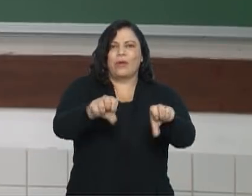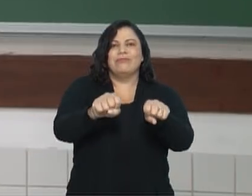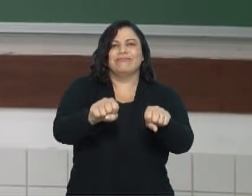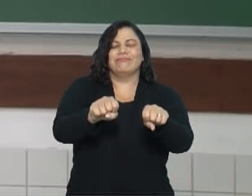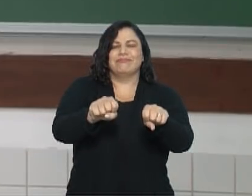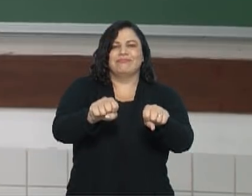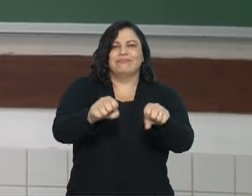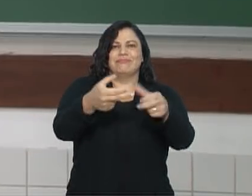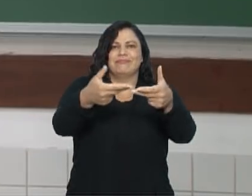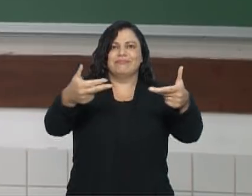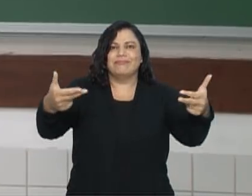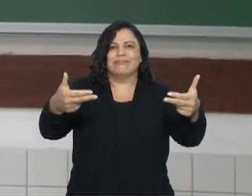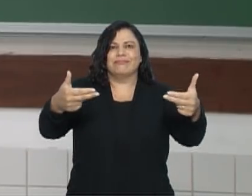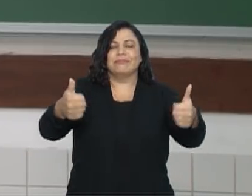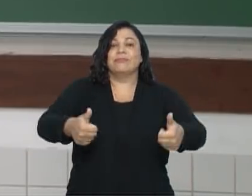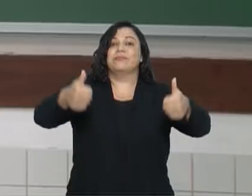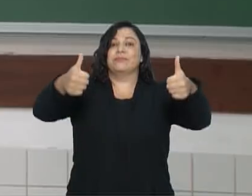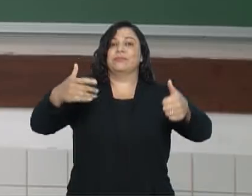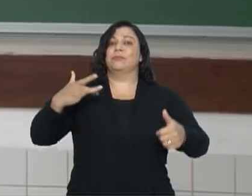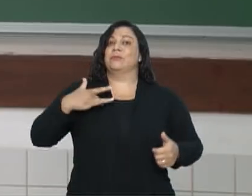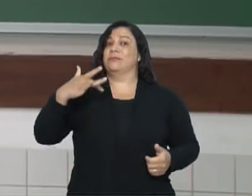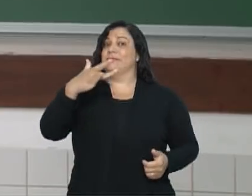melhorias na saúde,